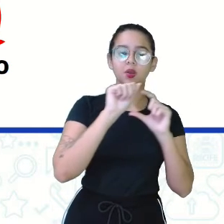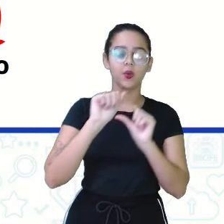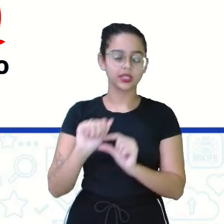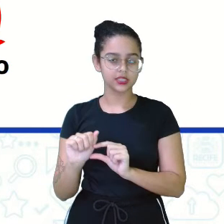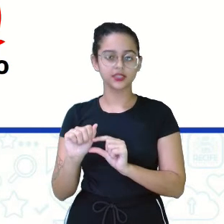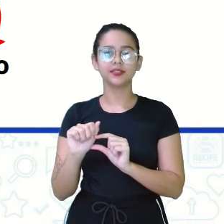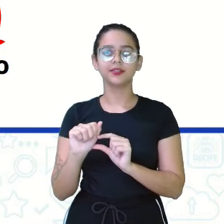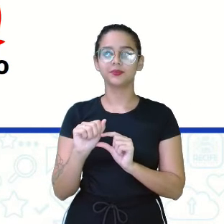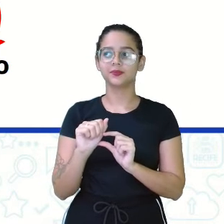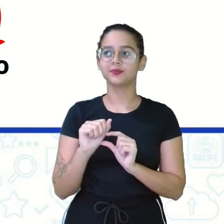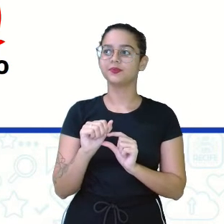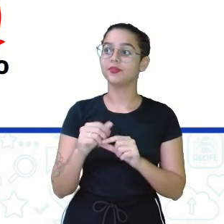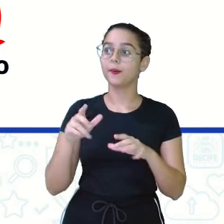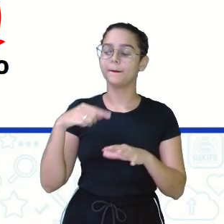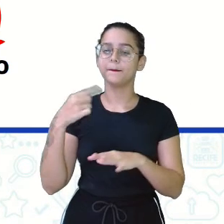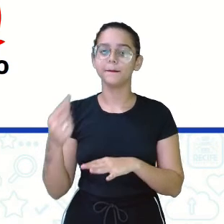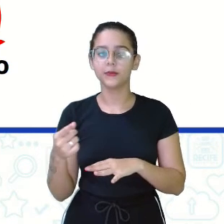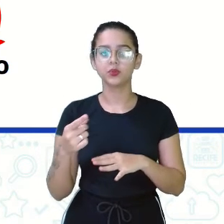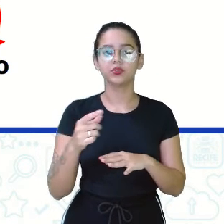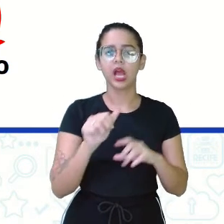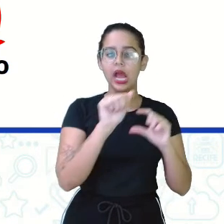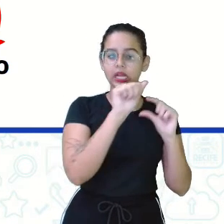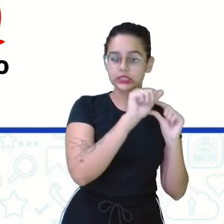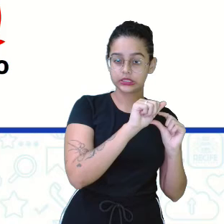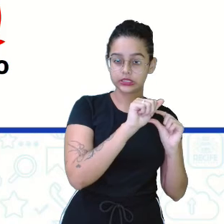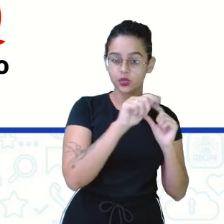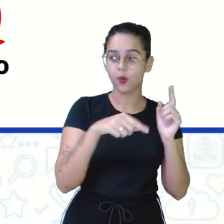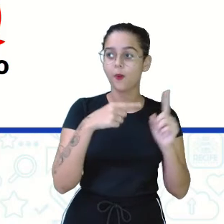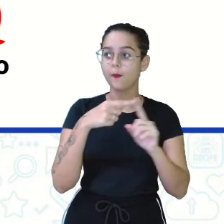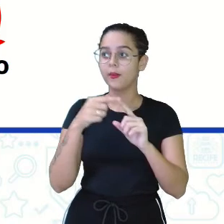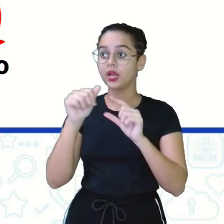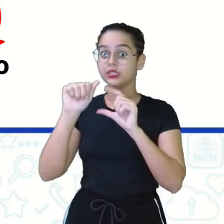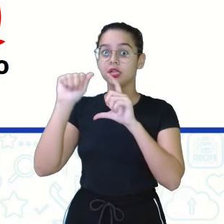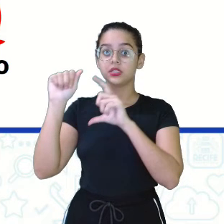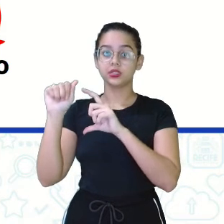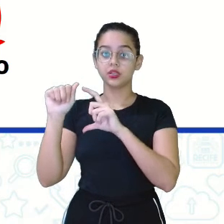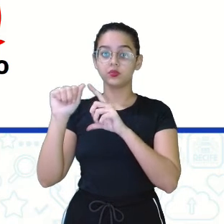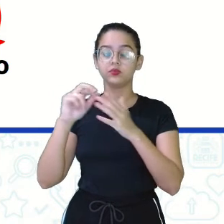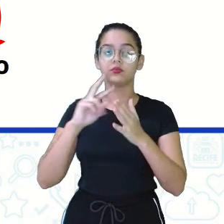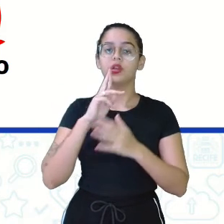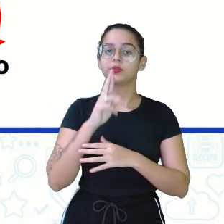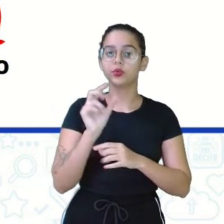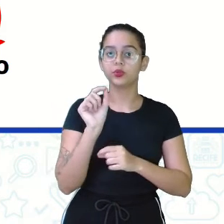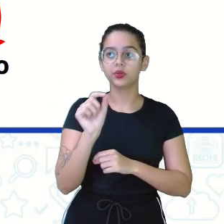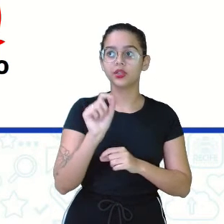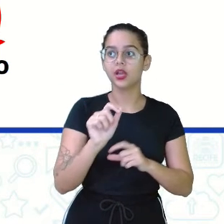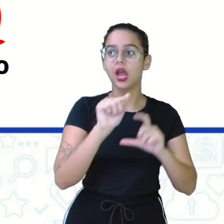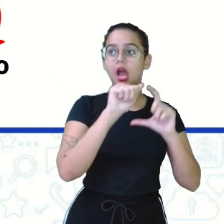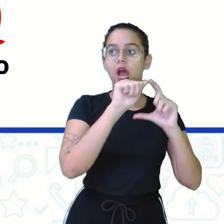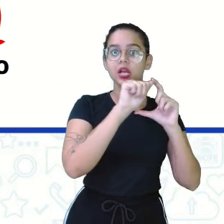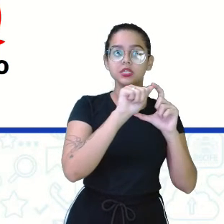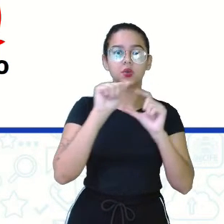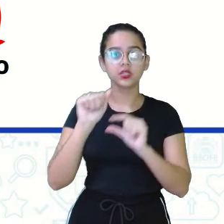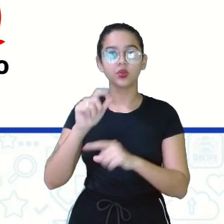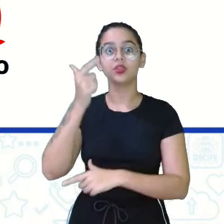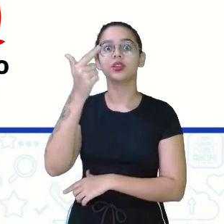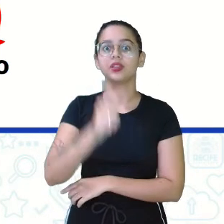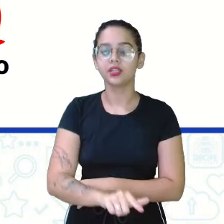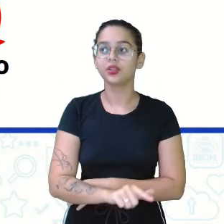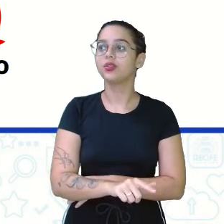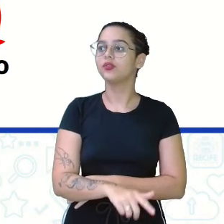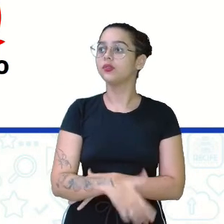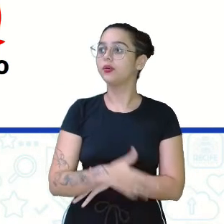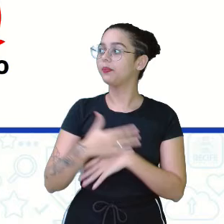aí. Próximo agora, ó. Azinho com azão vai ser o quê? Azão, azinho de novo.